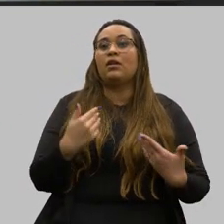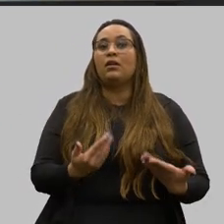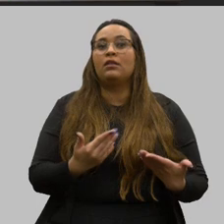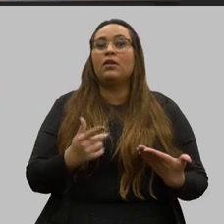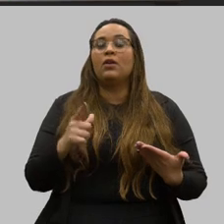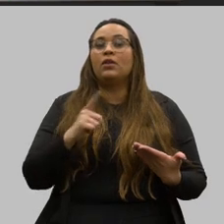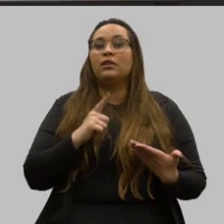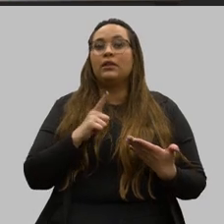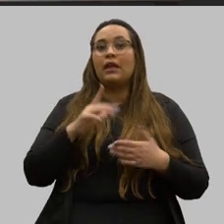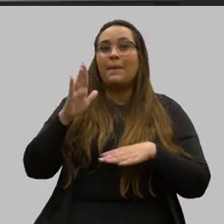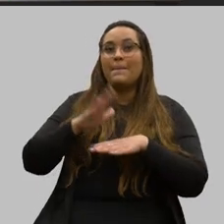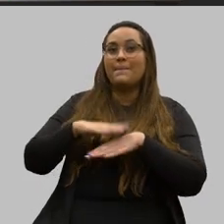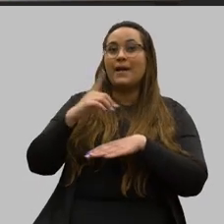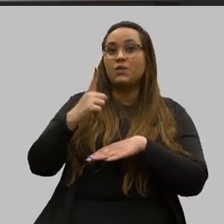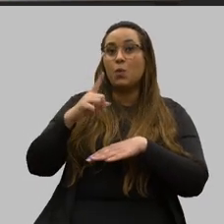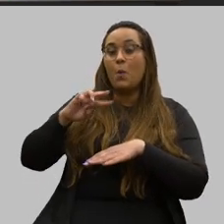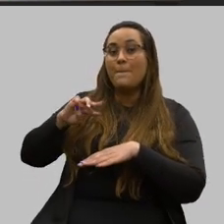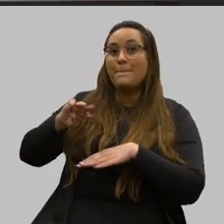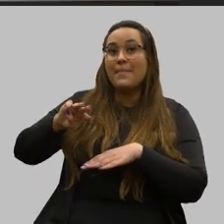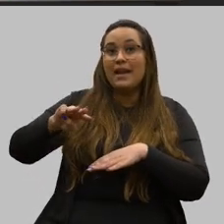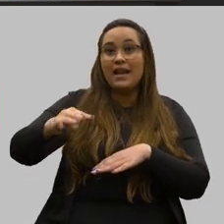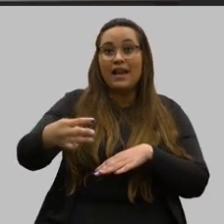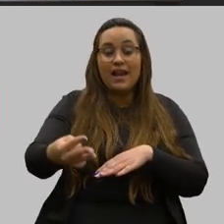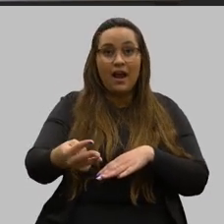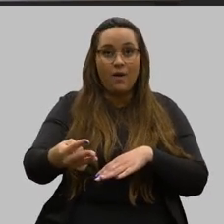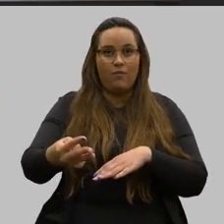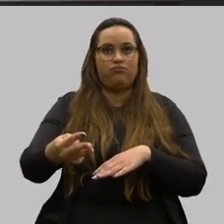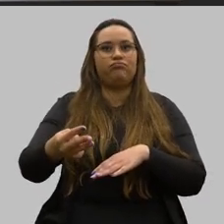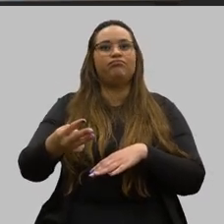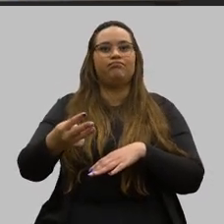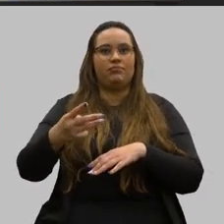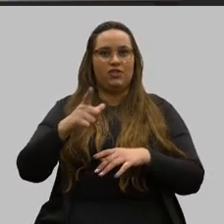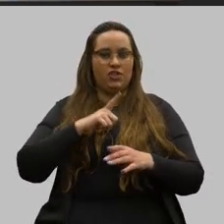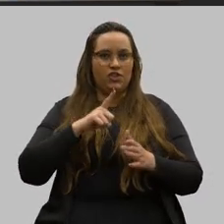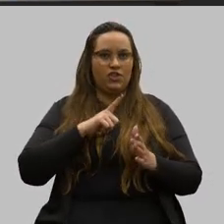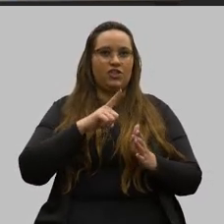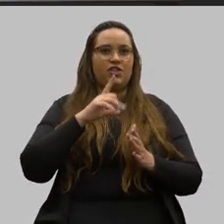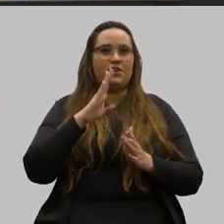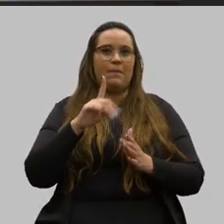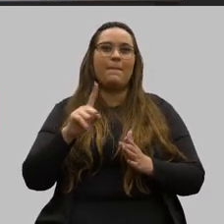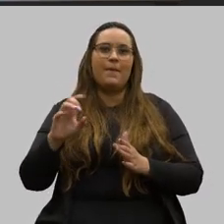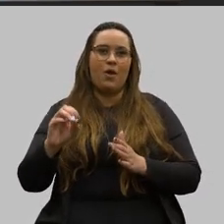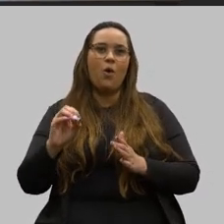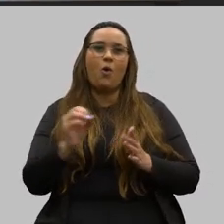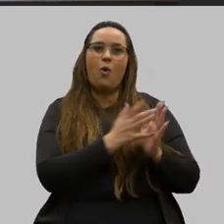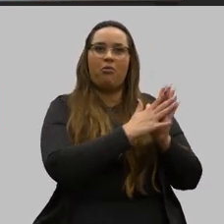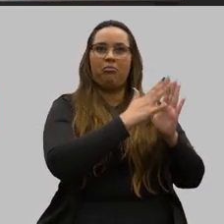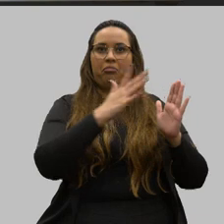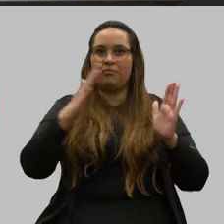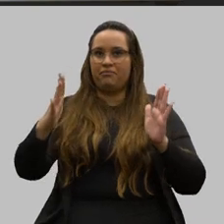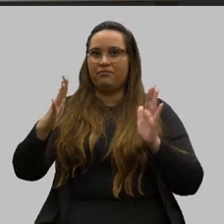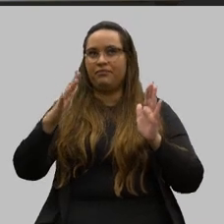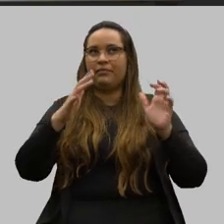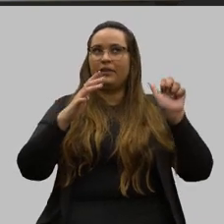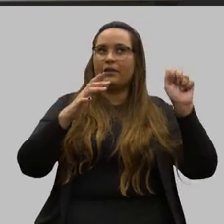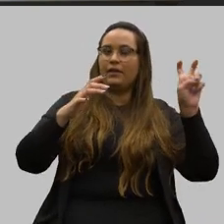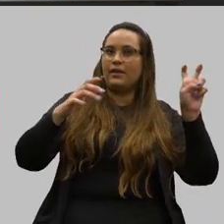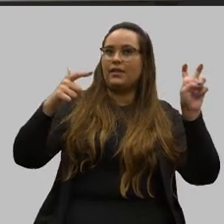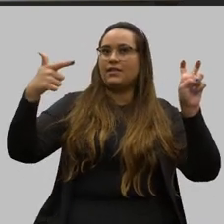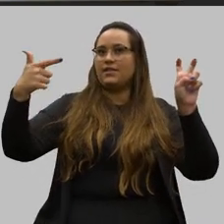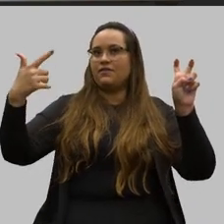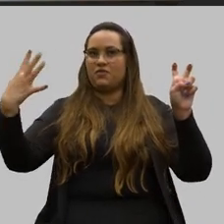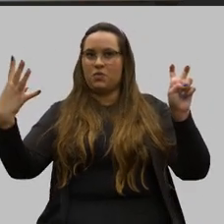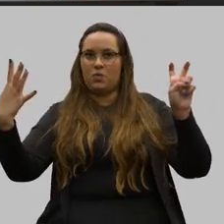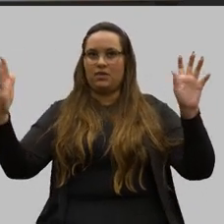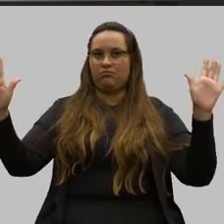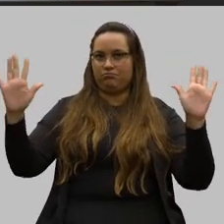nós temos mais de 1. 500.000 registros de ocorrência eh eh ao longo do período de 15 e 24 período escolhido